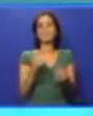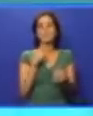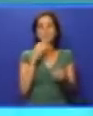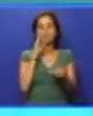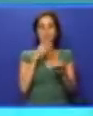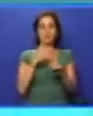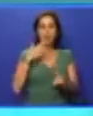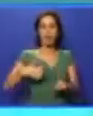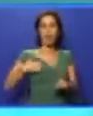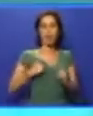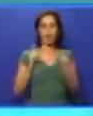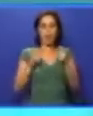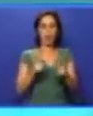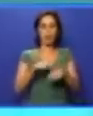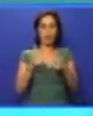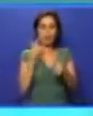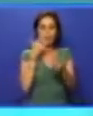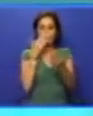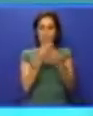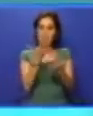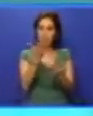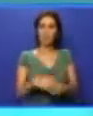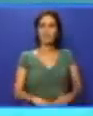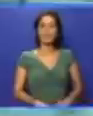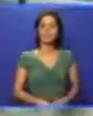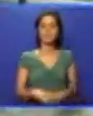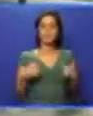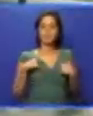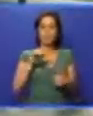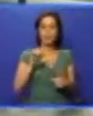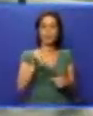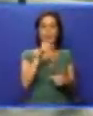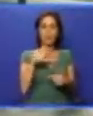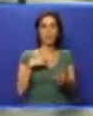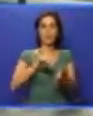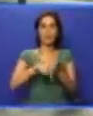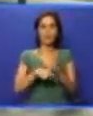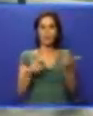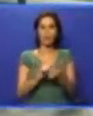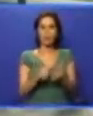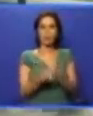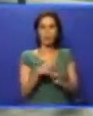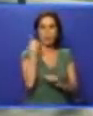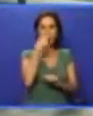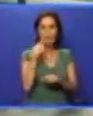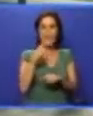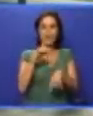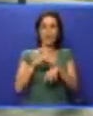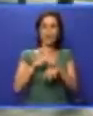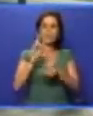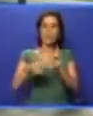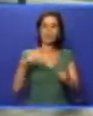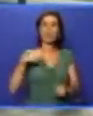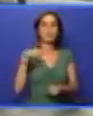menção honrosa neste concurso. Vamos conhecê-la. Sou a Luísa e tenho um projeto que é mudar a cara da esclerose múltipla em